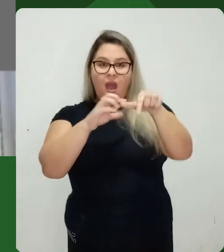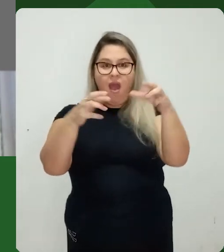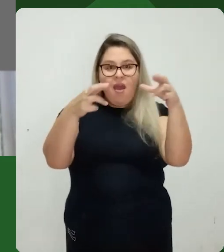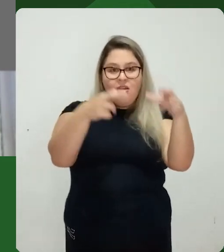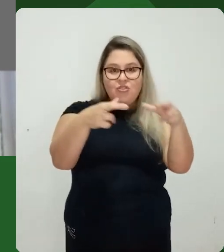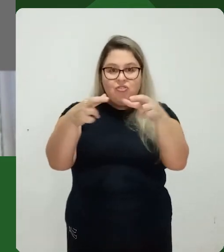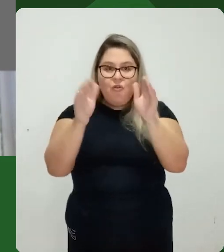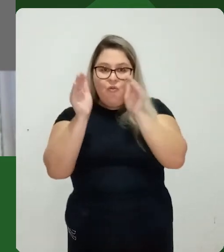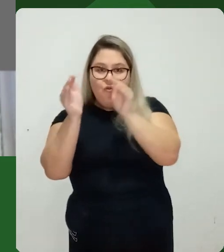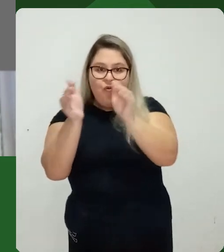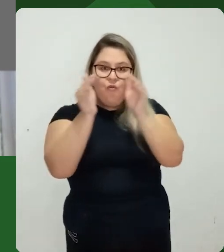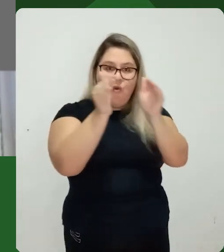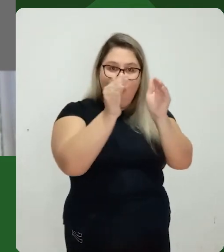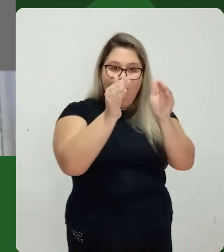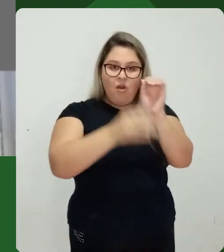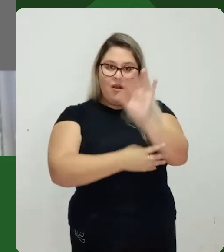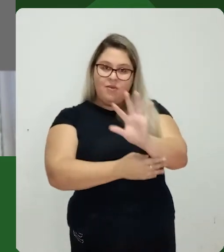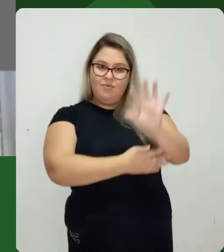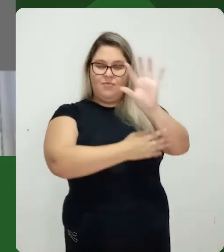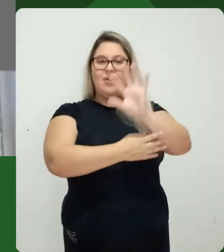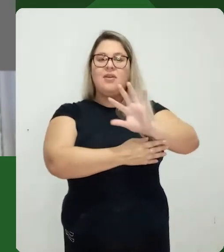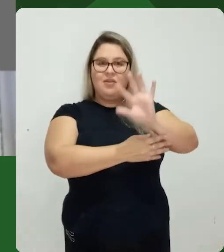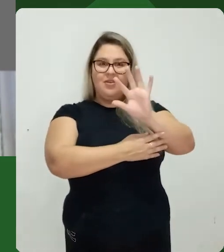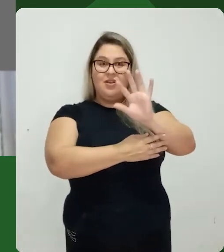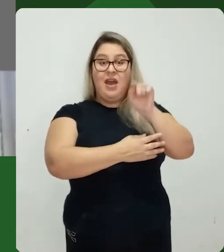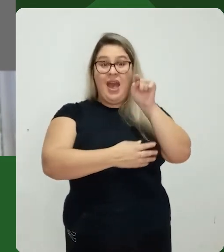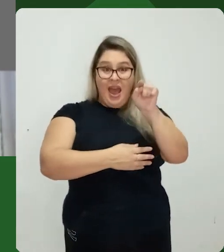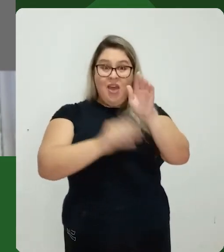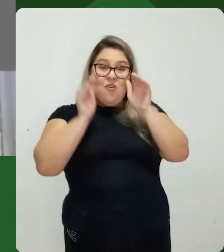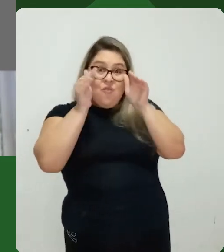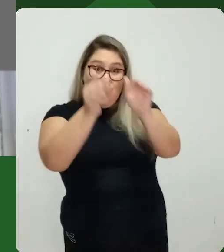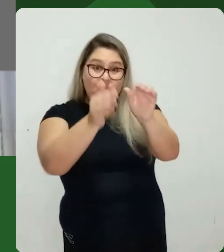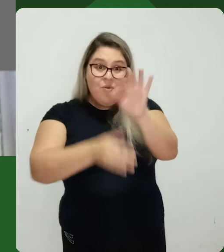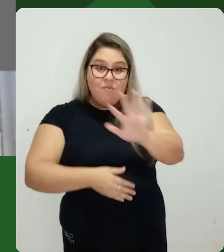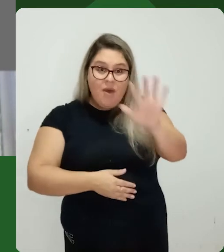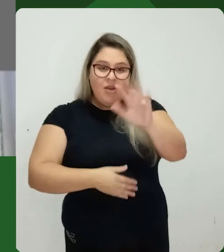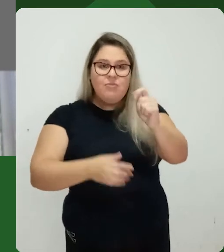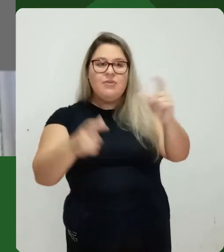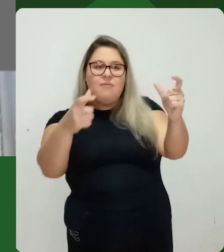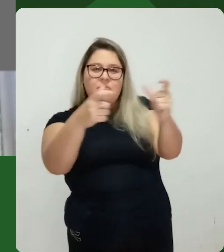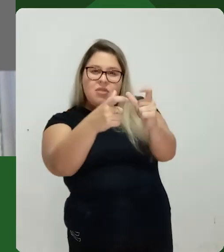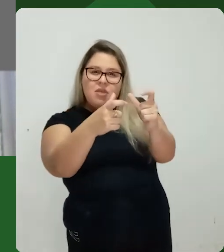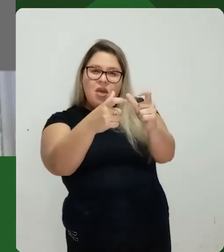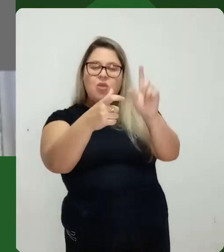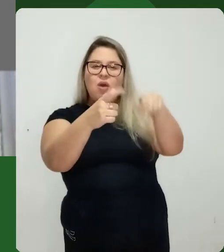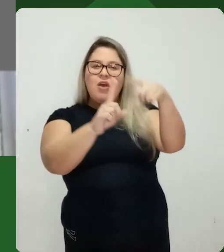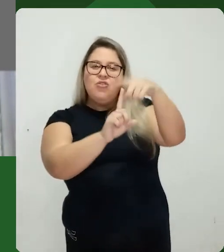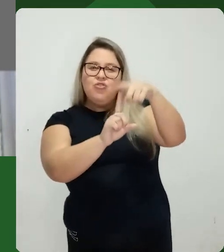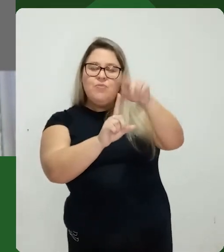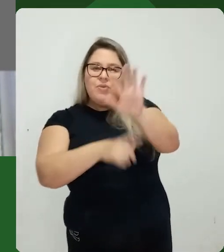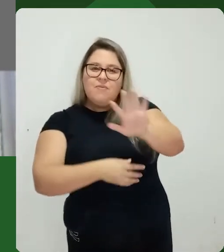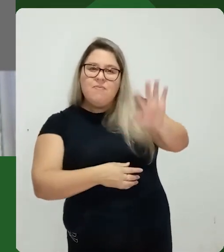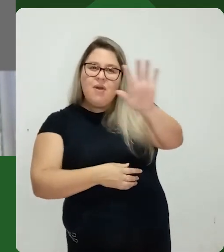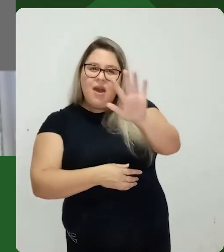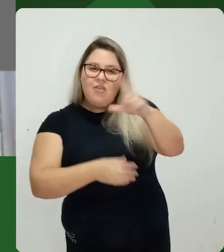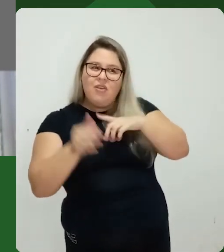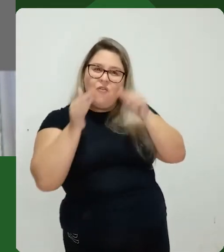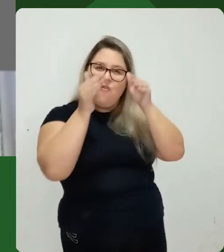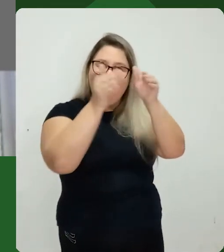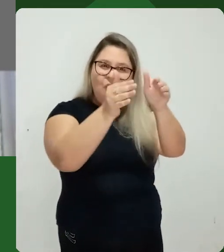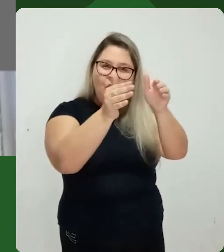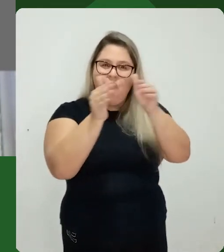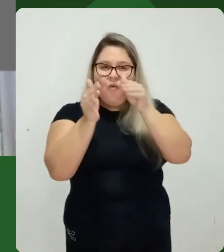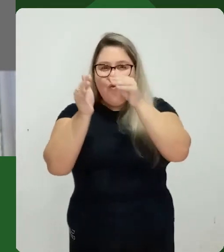seja, quando eu falo profundidade de campo, eu estou falando sobre região de foco da imagem. A região de foco dessa imagem ela vai ser uma região pequena, vai estar